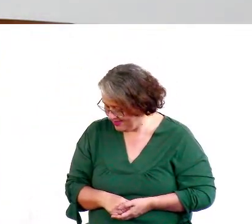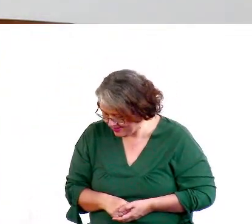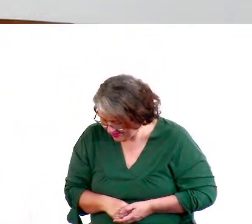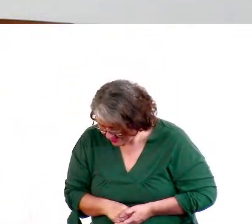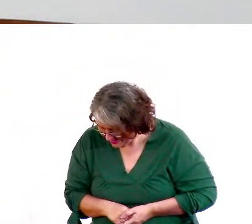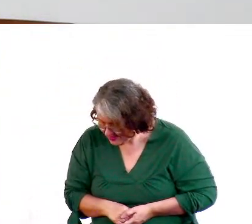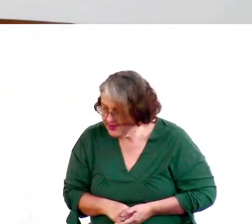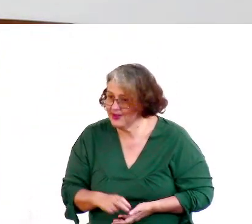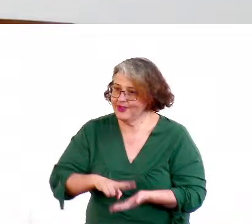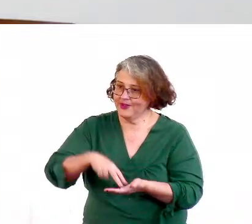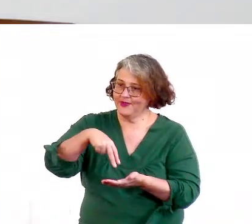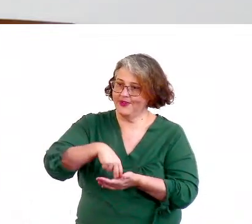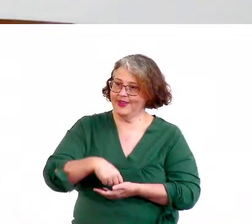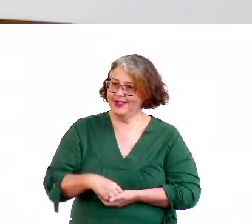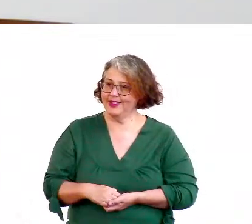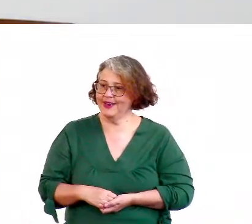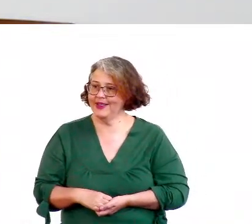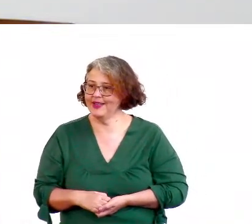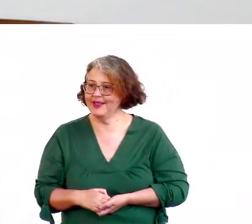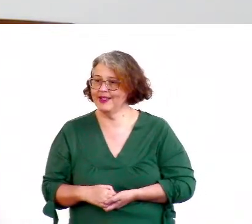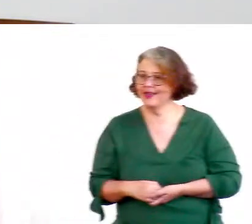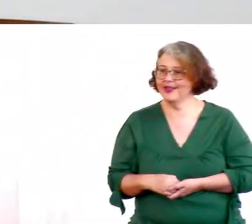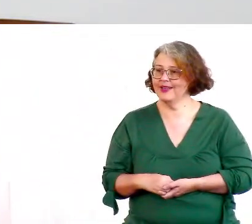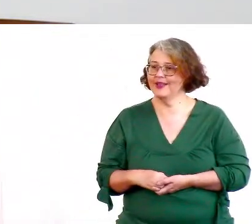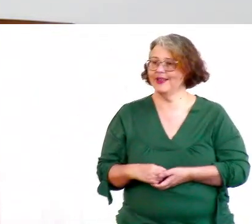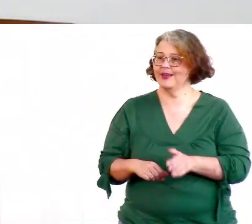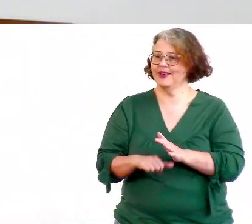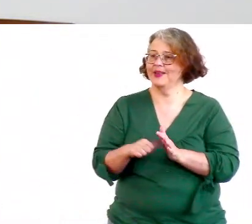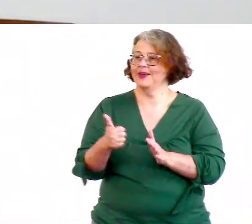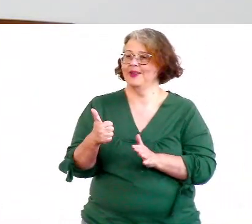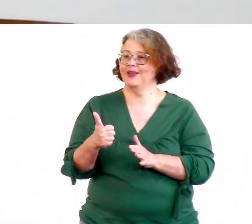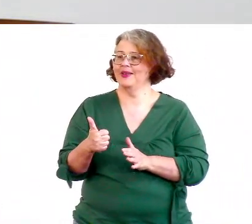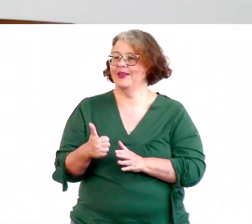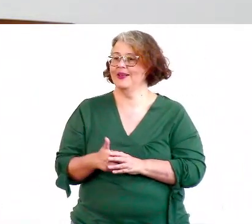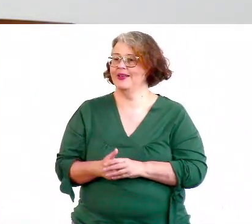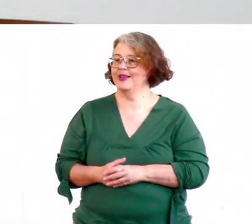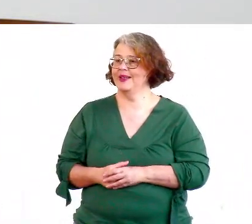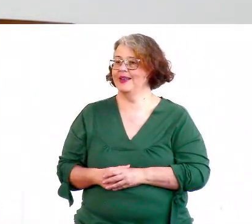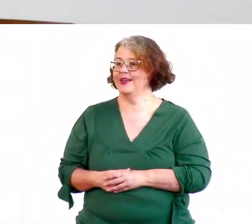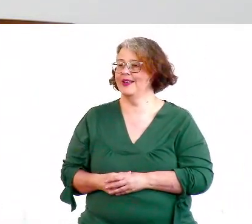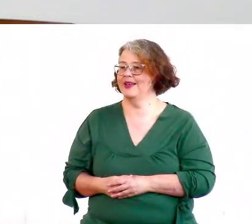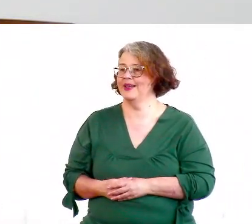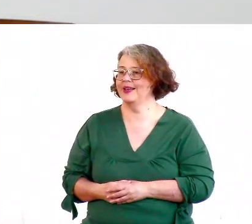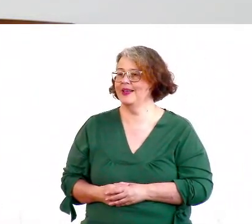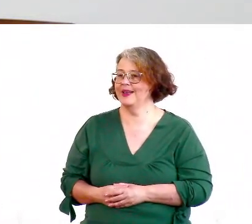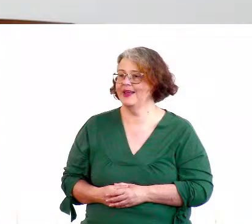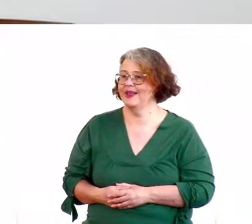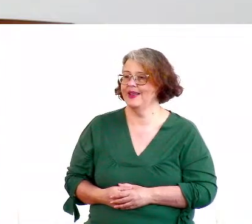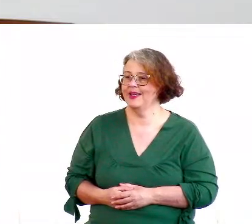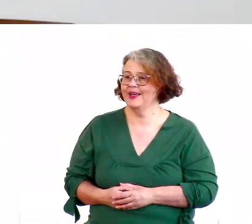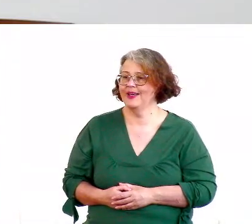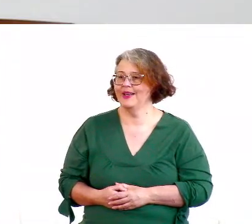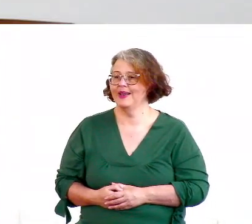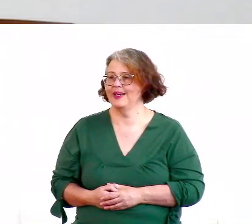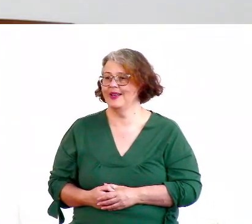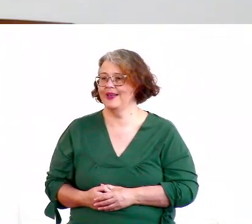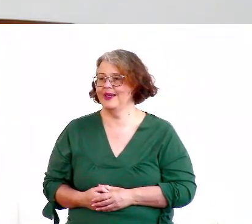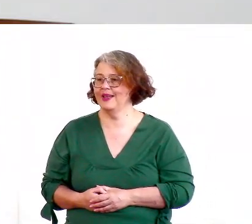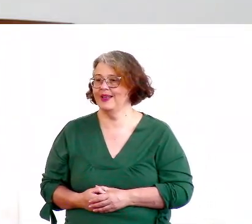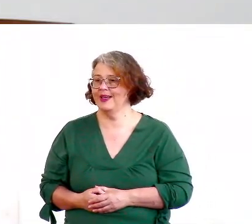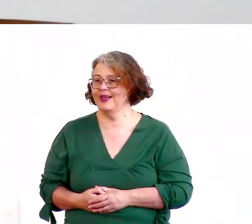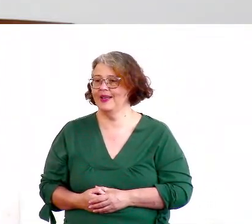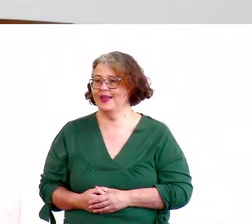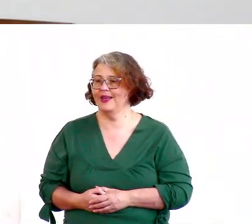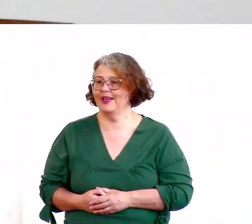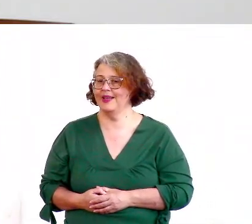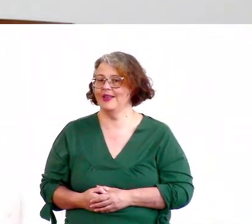lá, levantem por favor suas mãos, tá bom, primeira vez que estão conosco, já estão sendo cumprimentadas, elas são amigas da